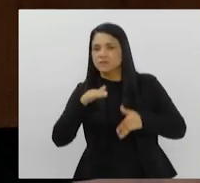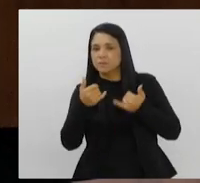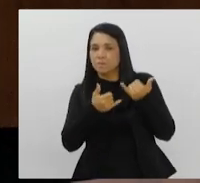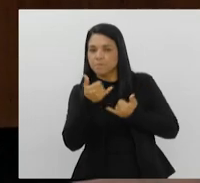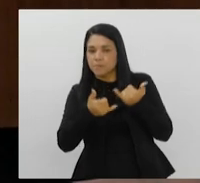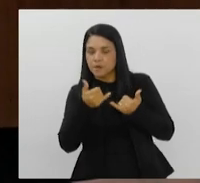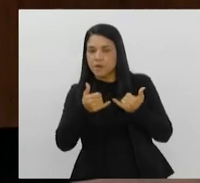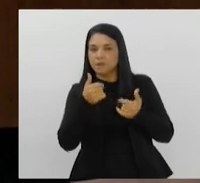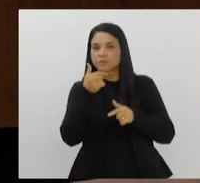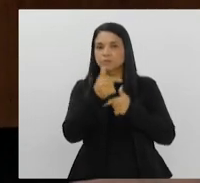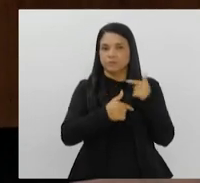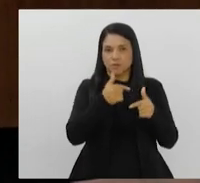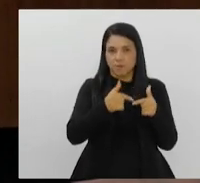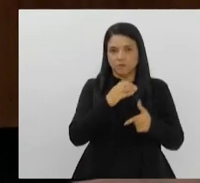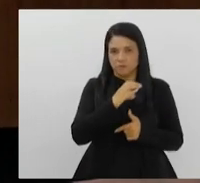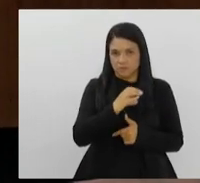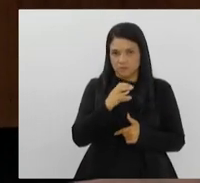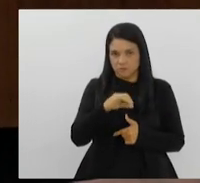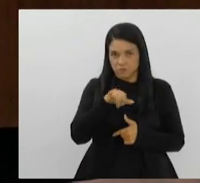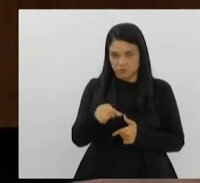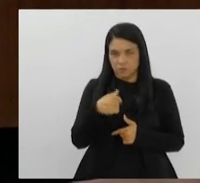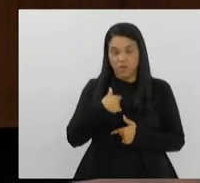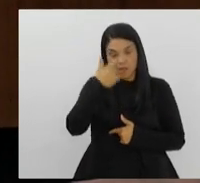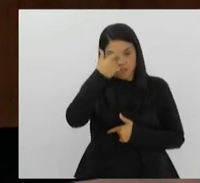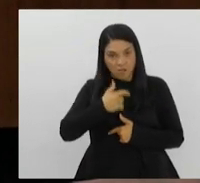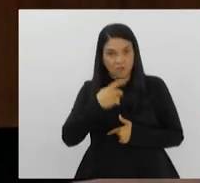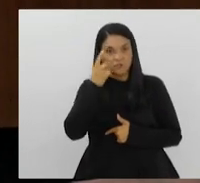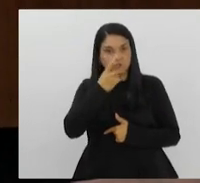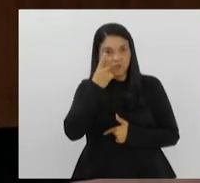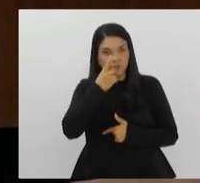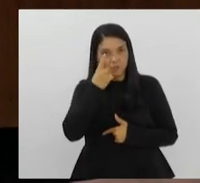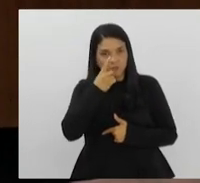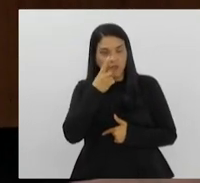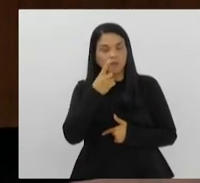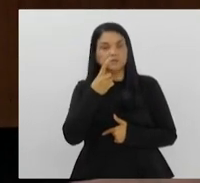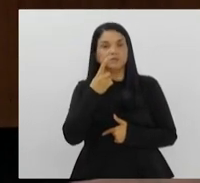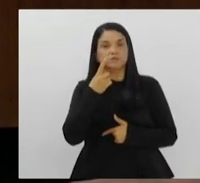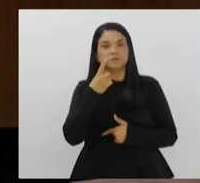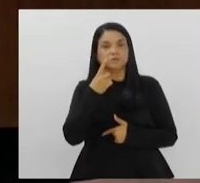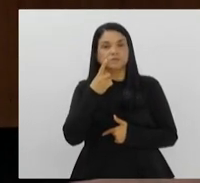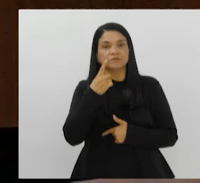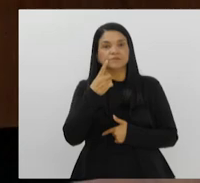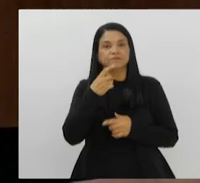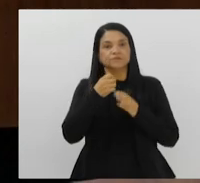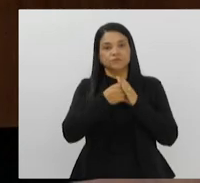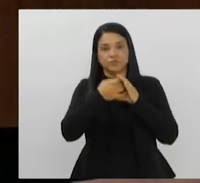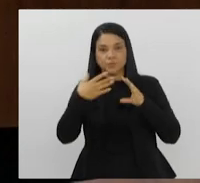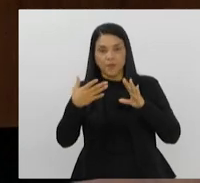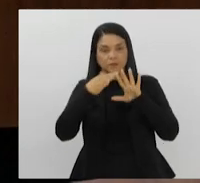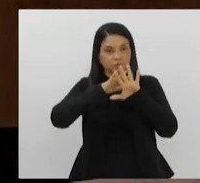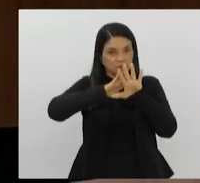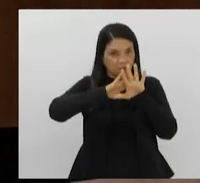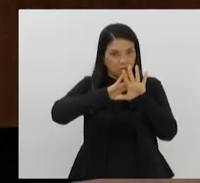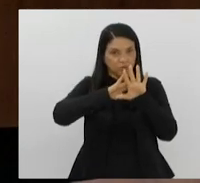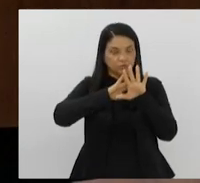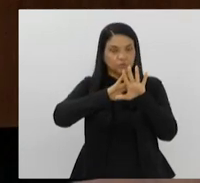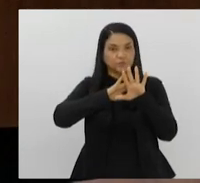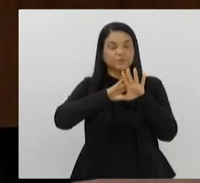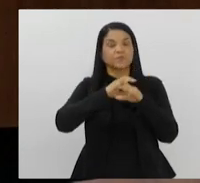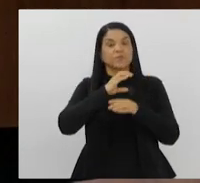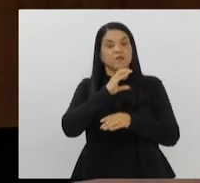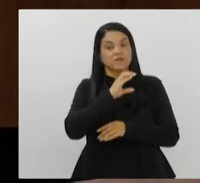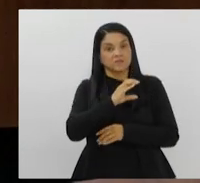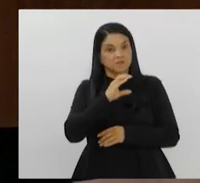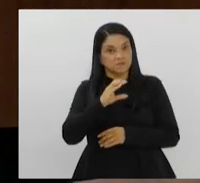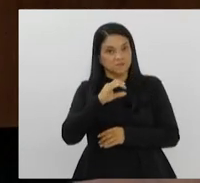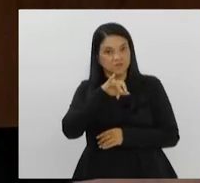o trabalho da CCJ. E eu, que sou um deputado, talvez um dos mais combativos no aspecto ideológico, tenho tratado a CCJ